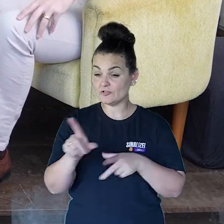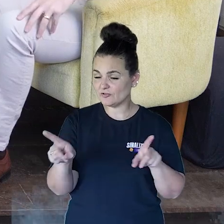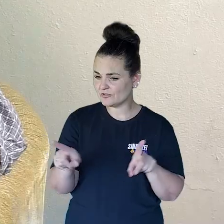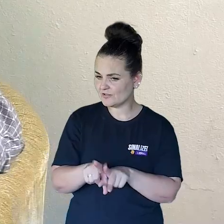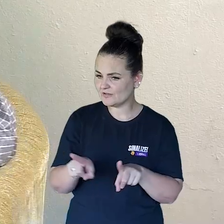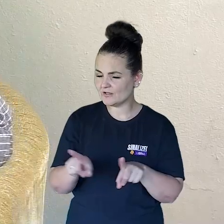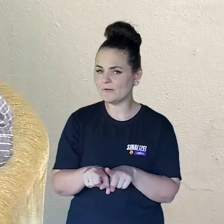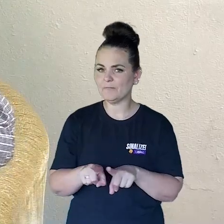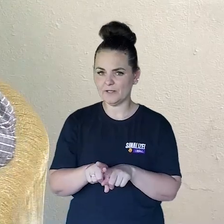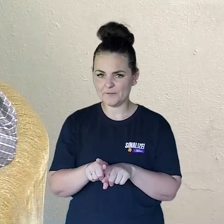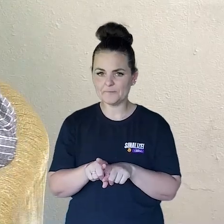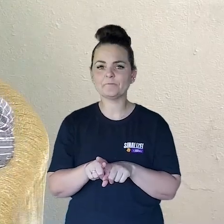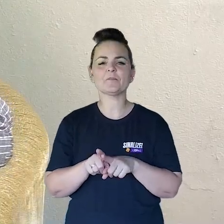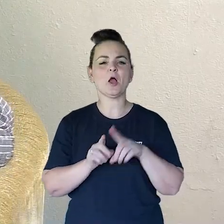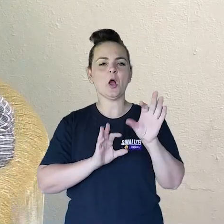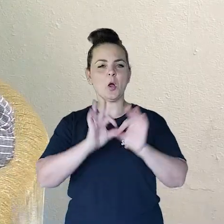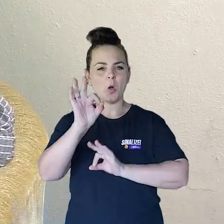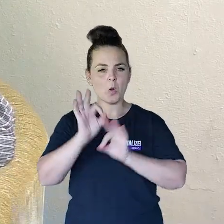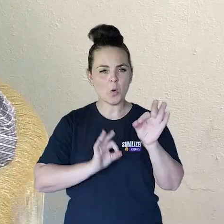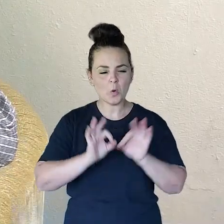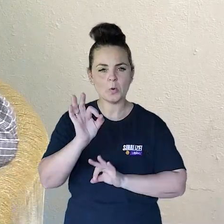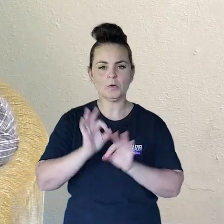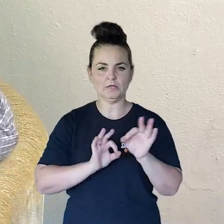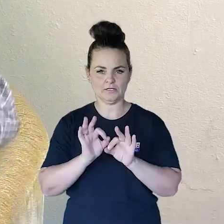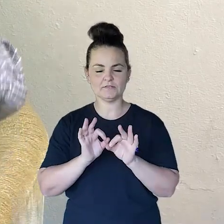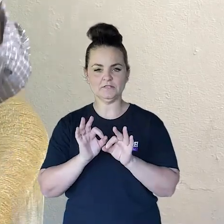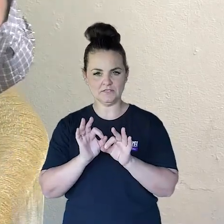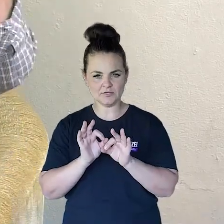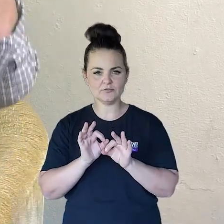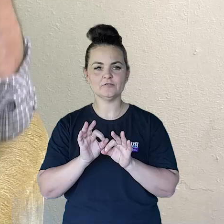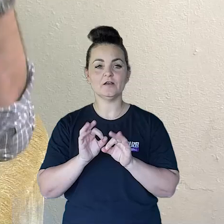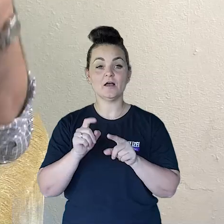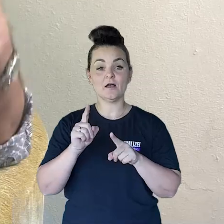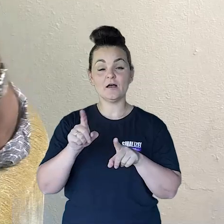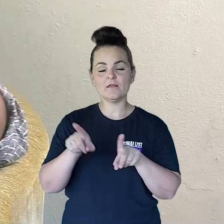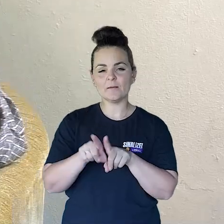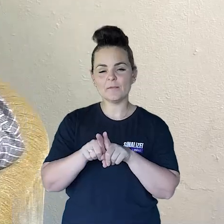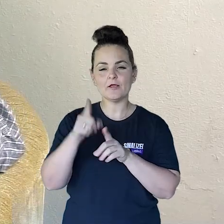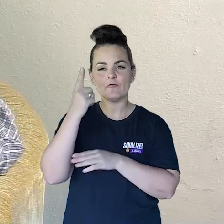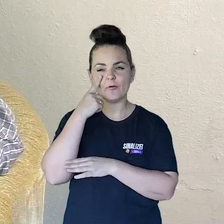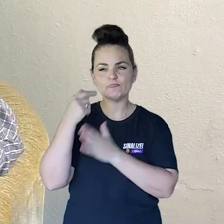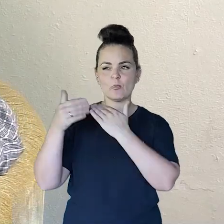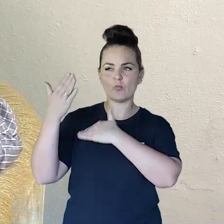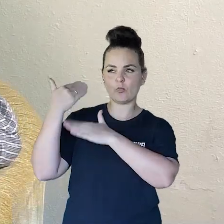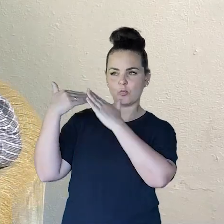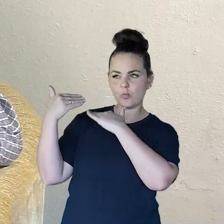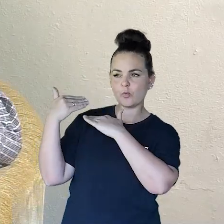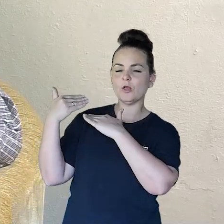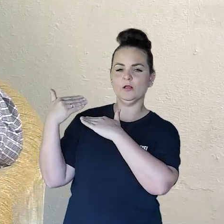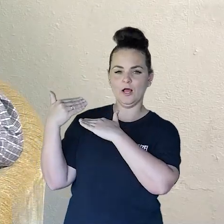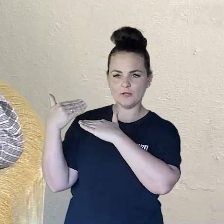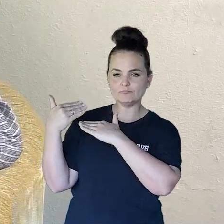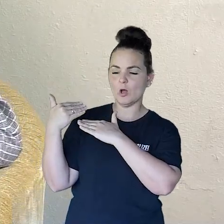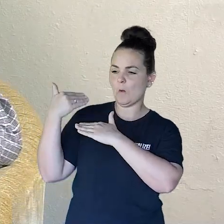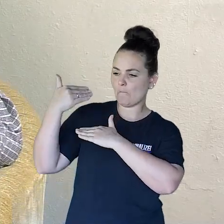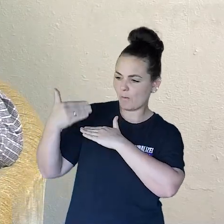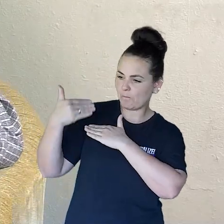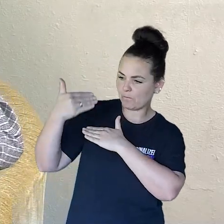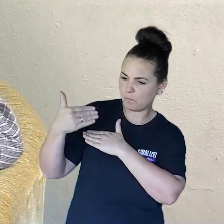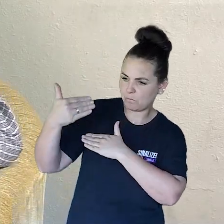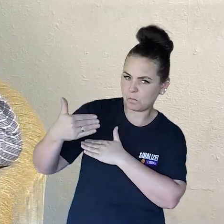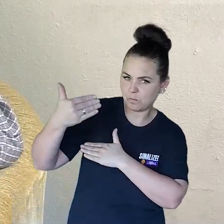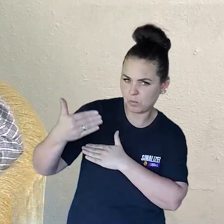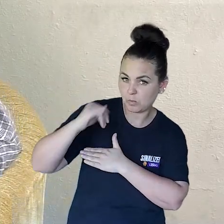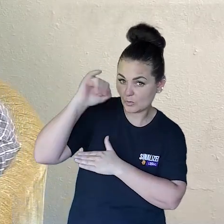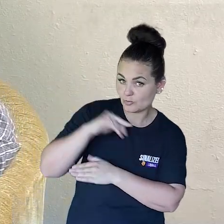legislatura, fazendo um panorama das legislaturas bem anteriores, Jaraguá do Sul, a cada